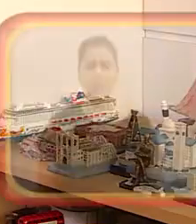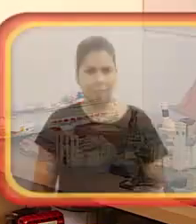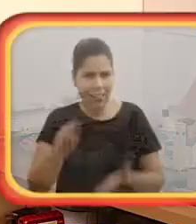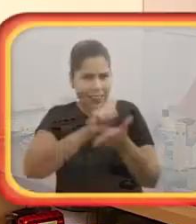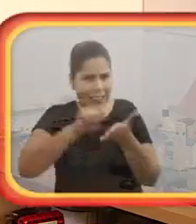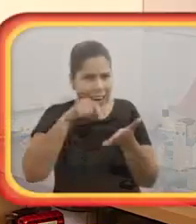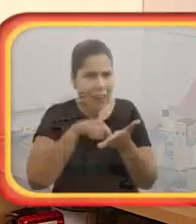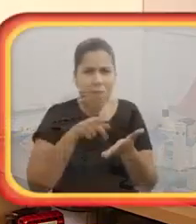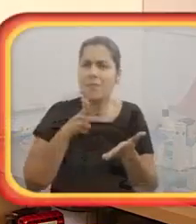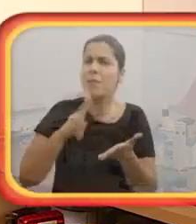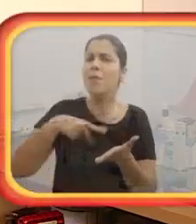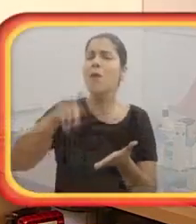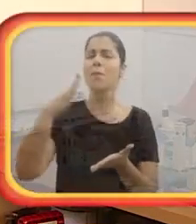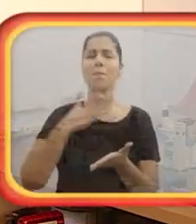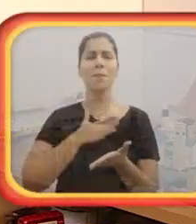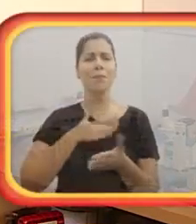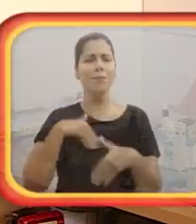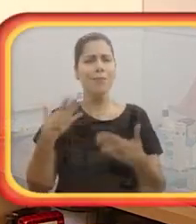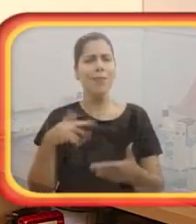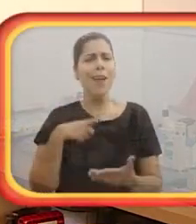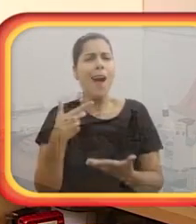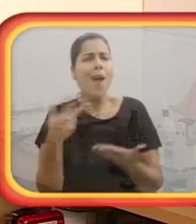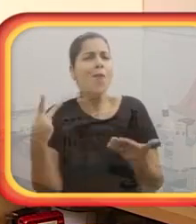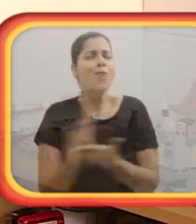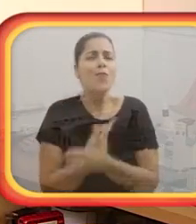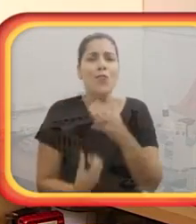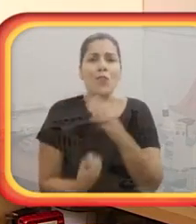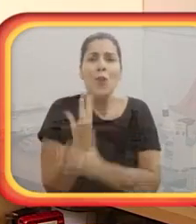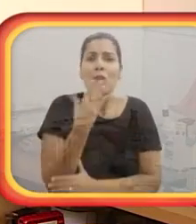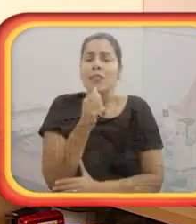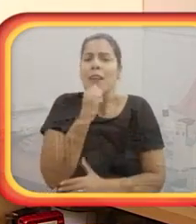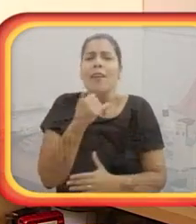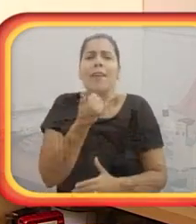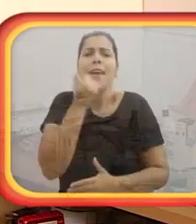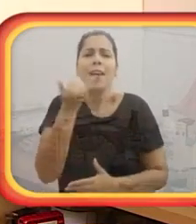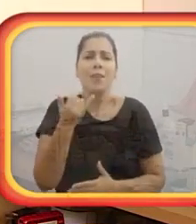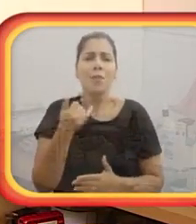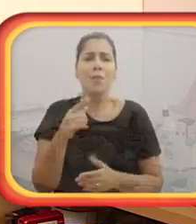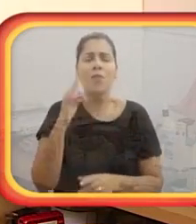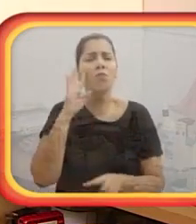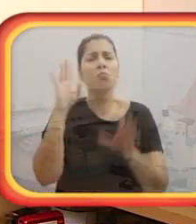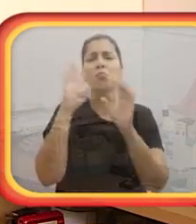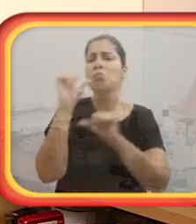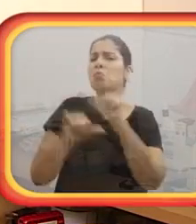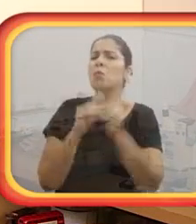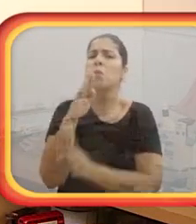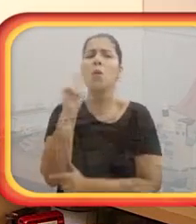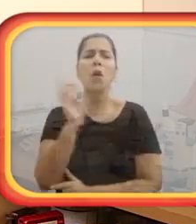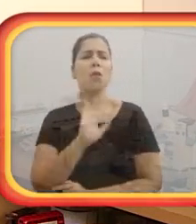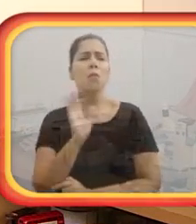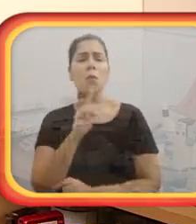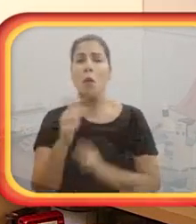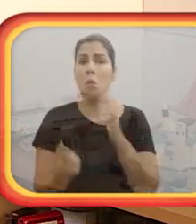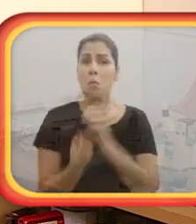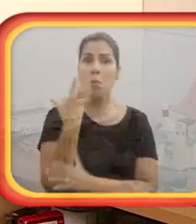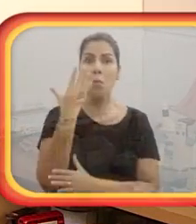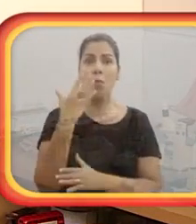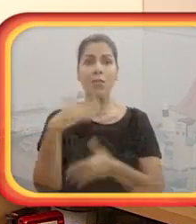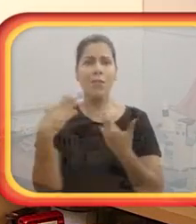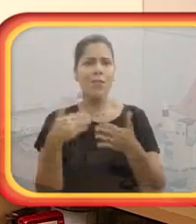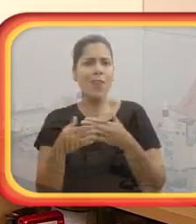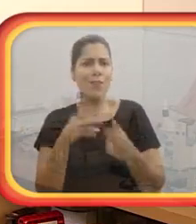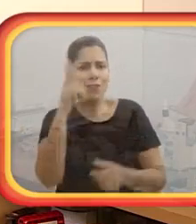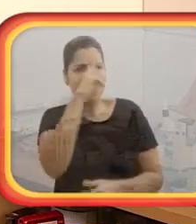Se escrever foi sempre parte de mim. Então, foi algo que acabou surgindo meio sem querer,